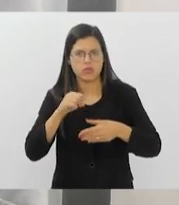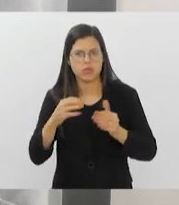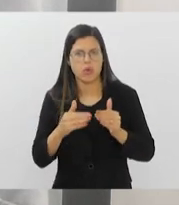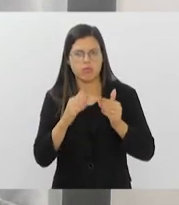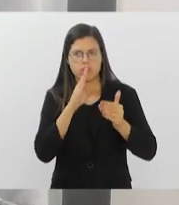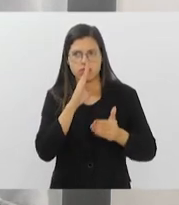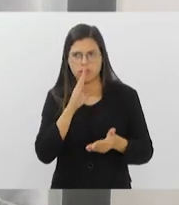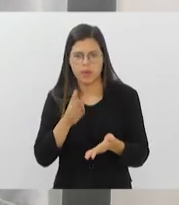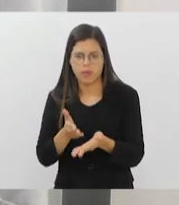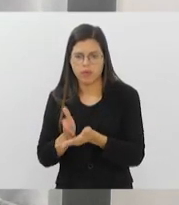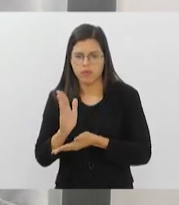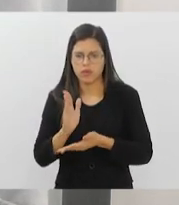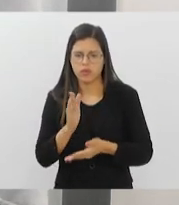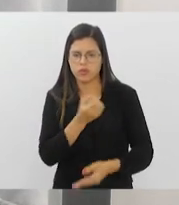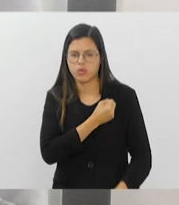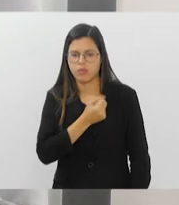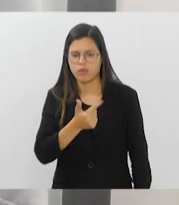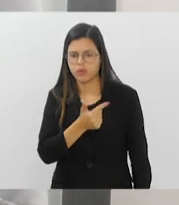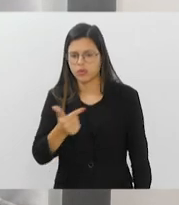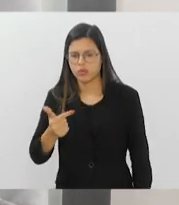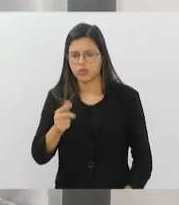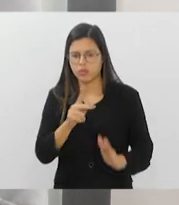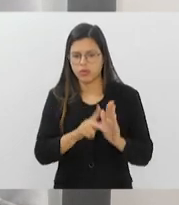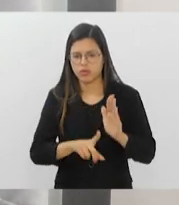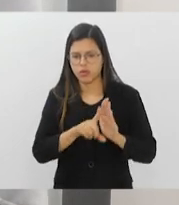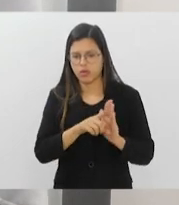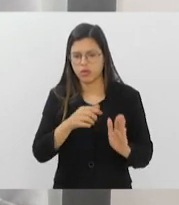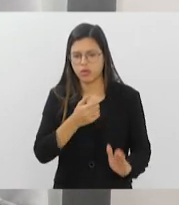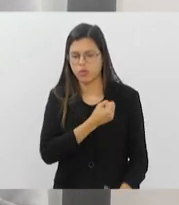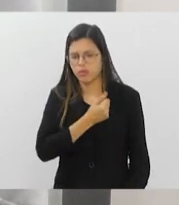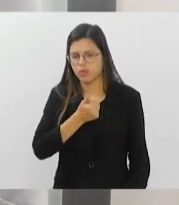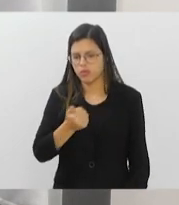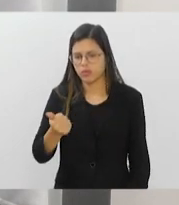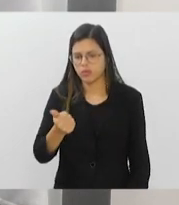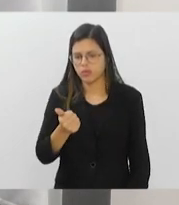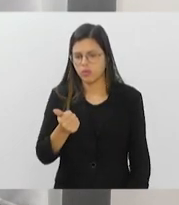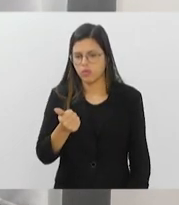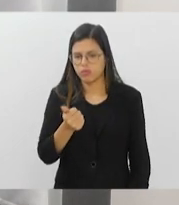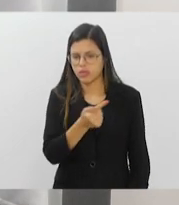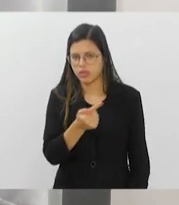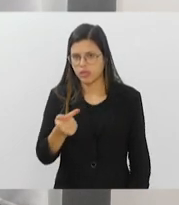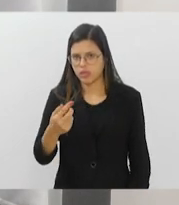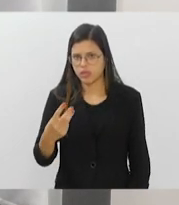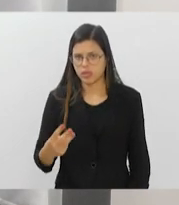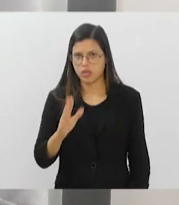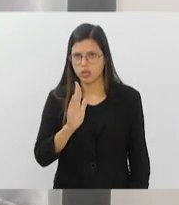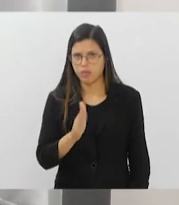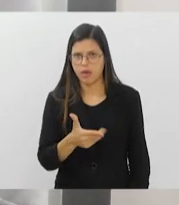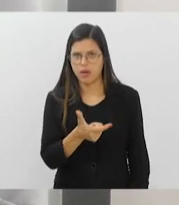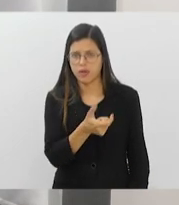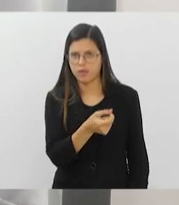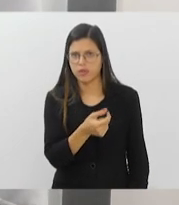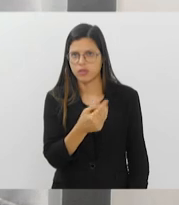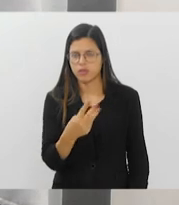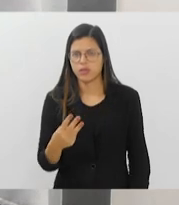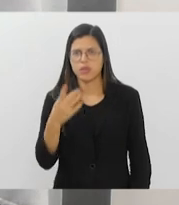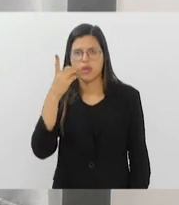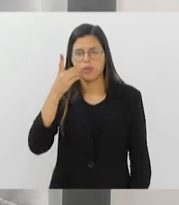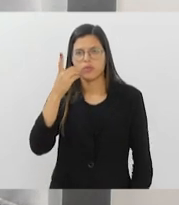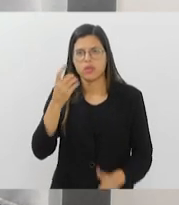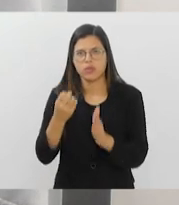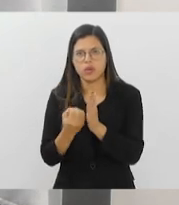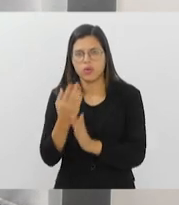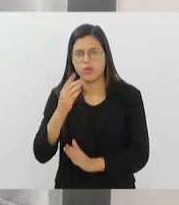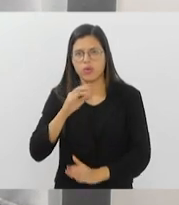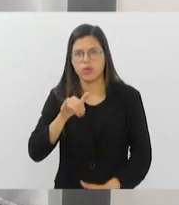aprovam permaneçam como estão, aprovado 22 da pauta. Projeto de lei 1773-23, de autoria dos deputados Yuri e Marina do MST,